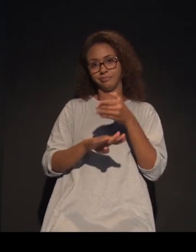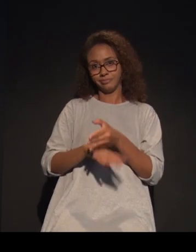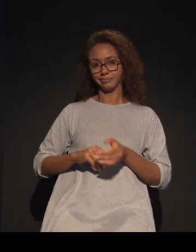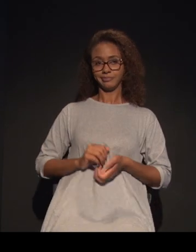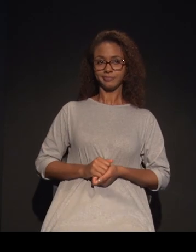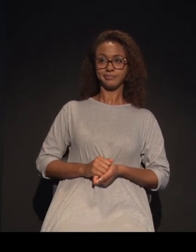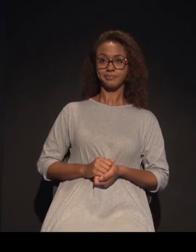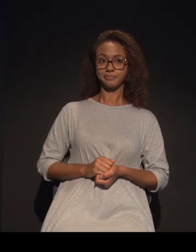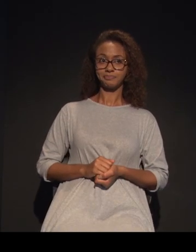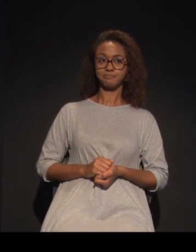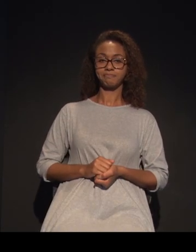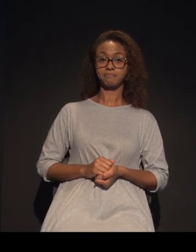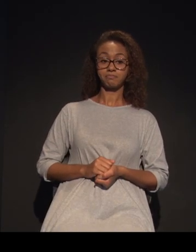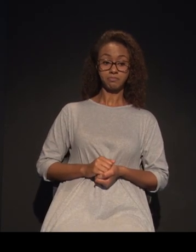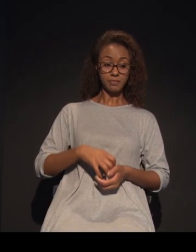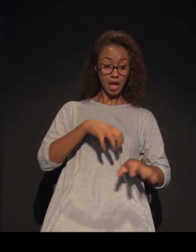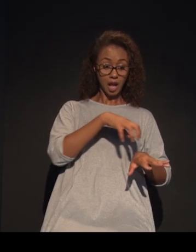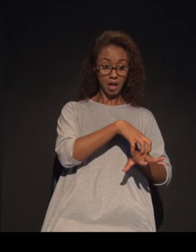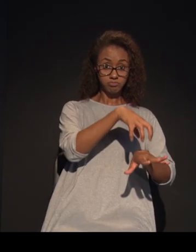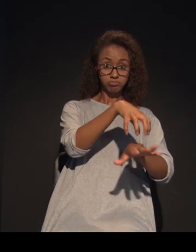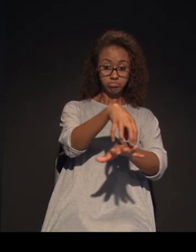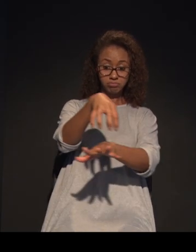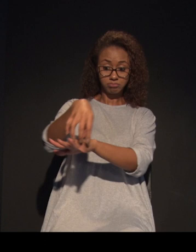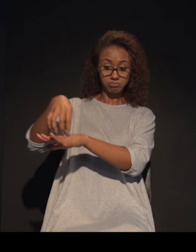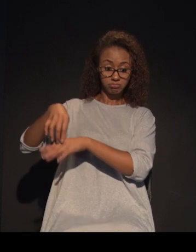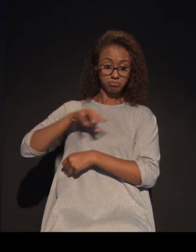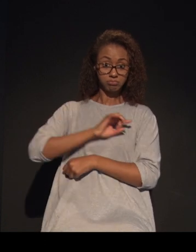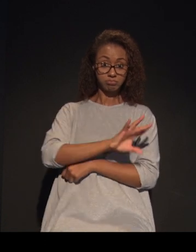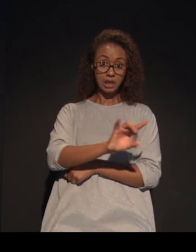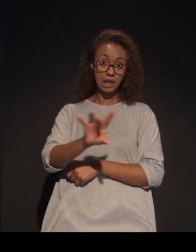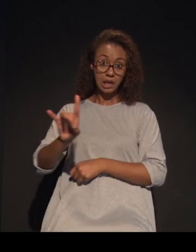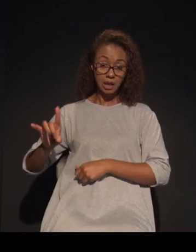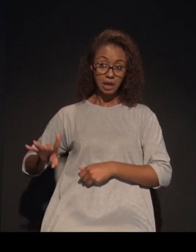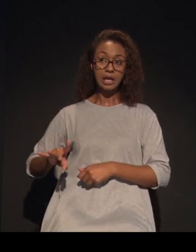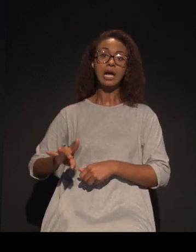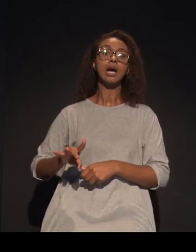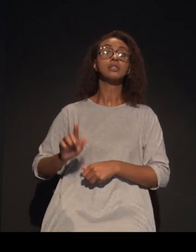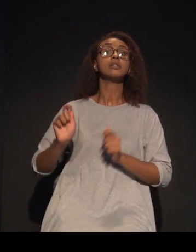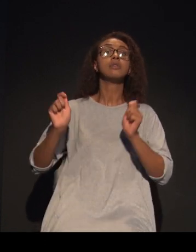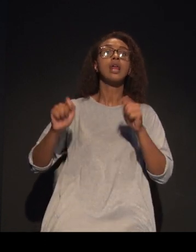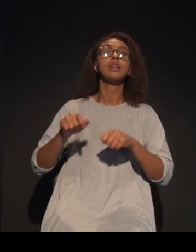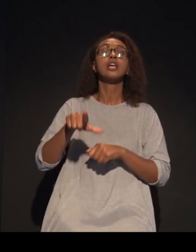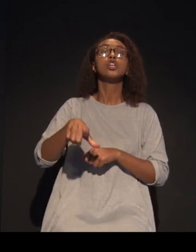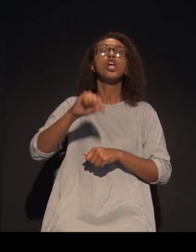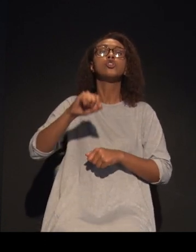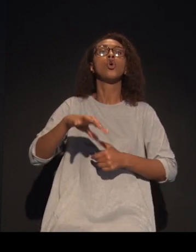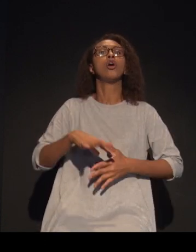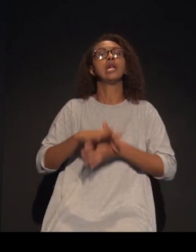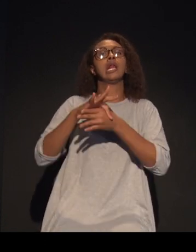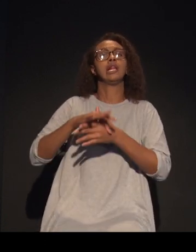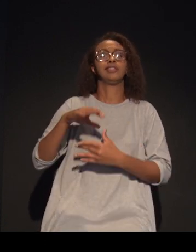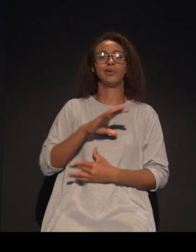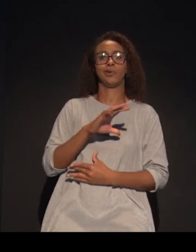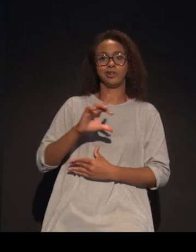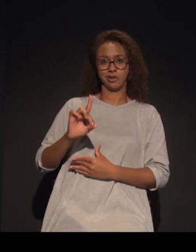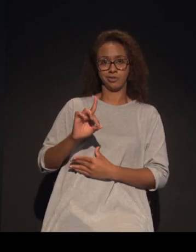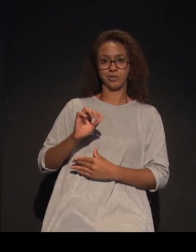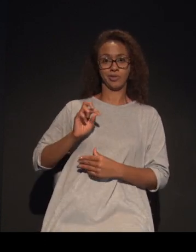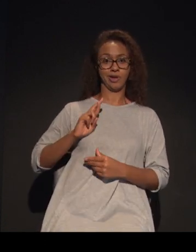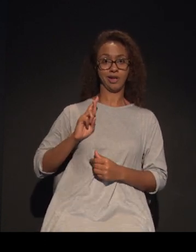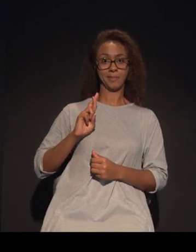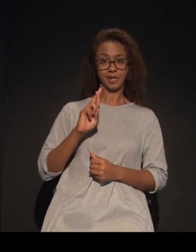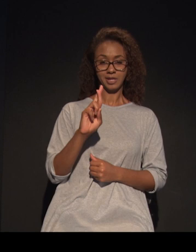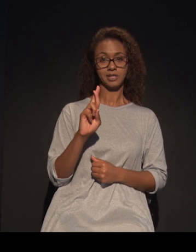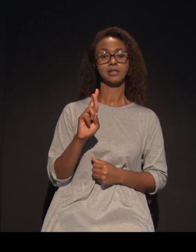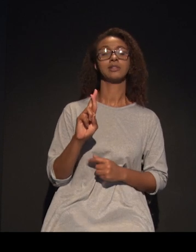é cada comunidade é o de escolhe um coordenador para receber representar e